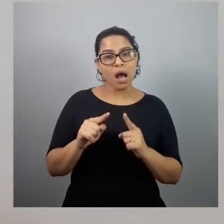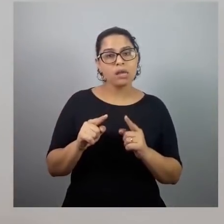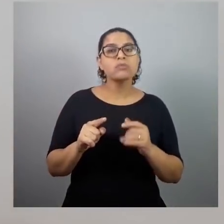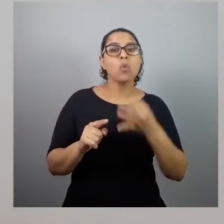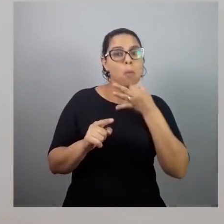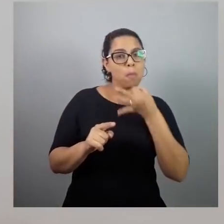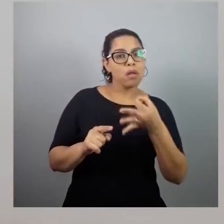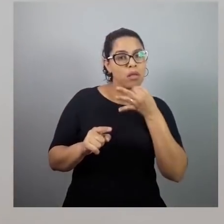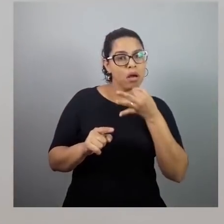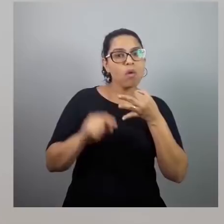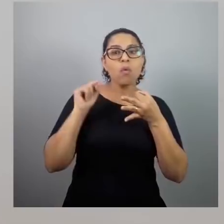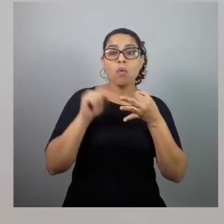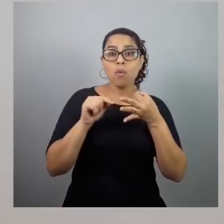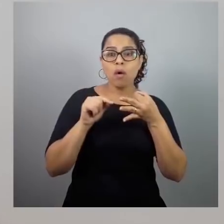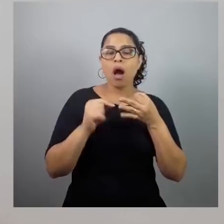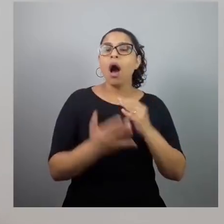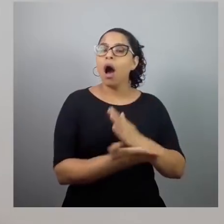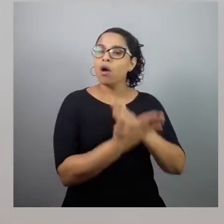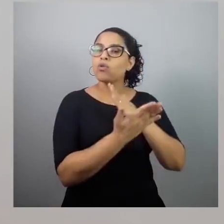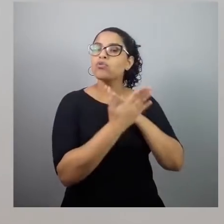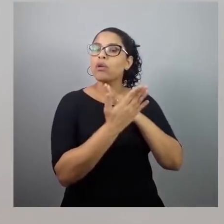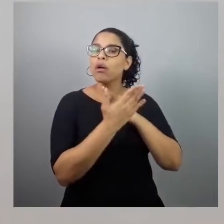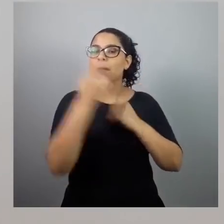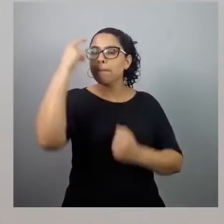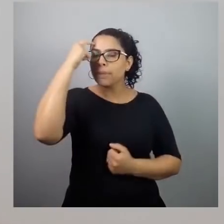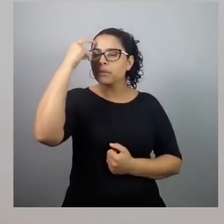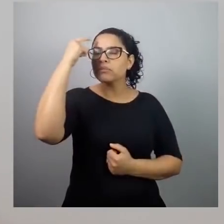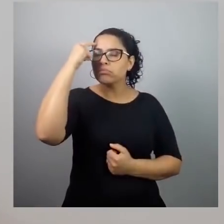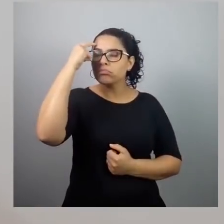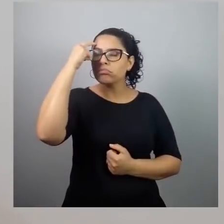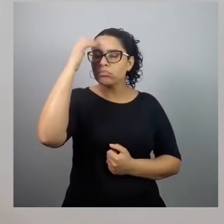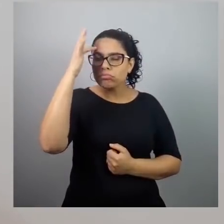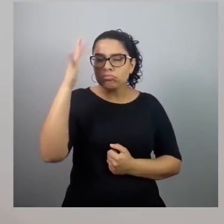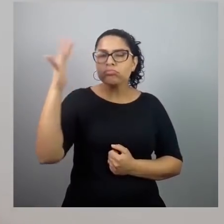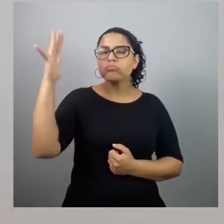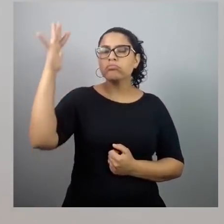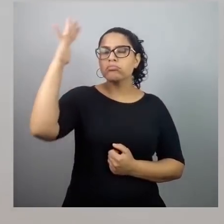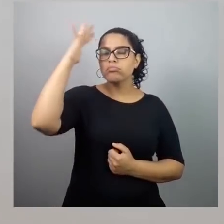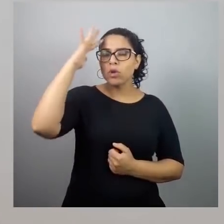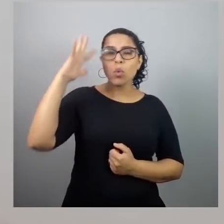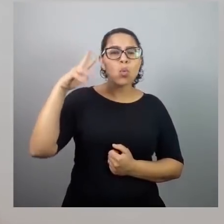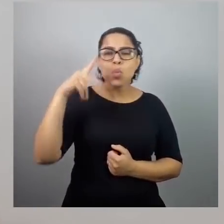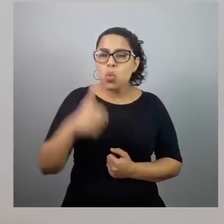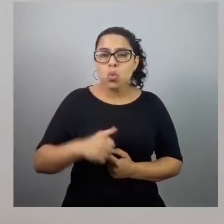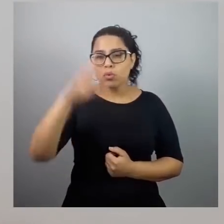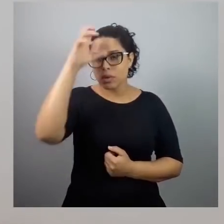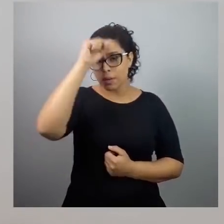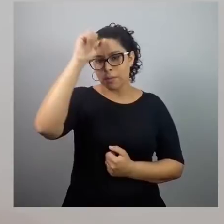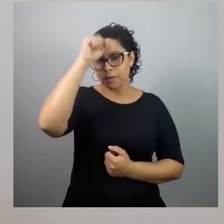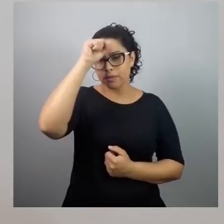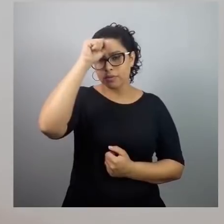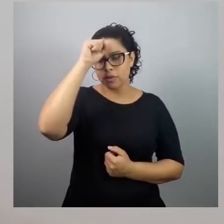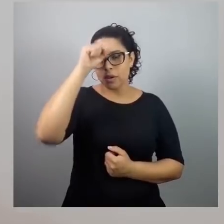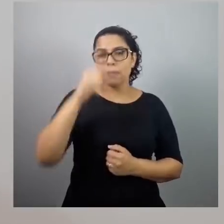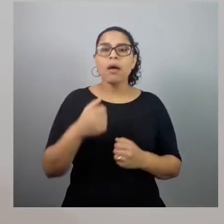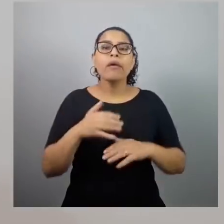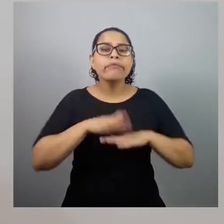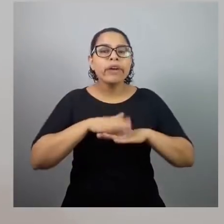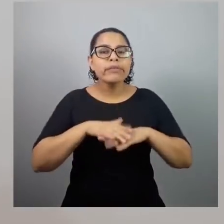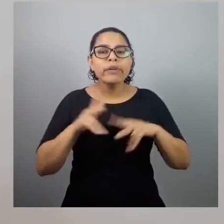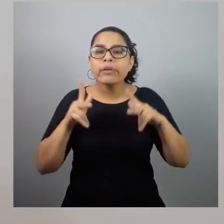senso crítico pode nos ajudar a pensar criticamente sobre as coisas que aprendemos, para que a gente não